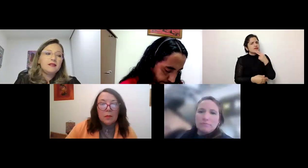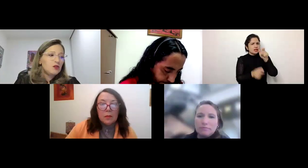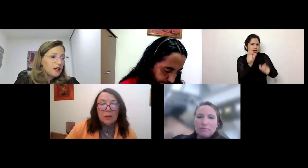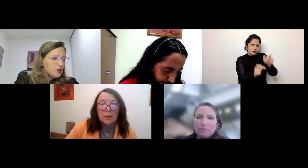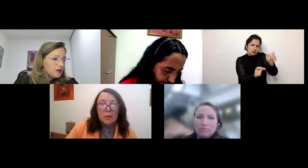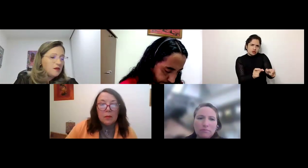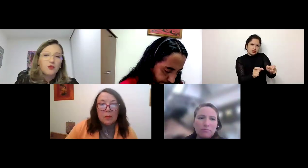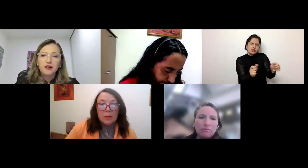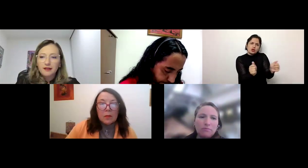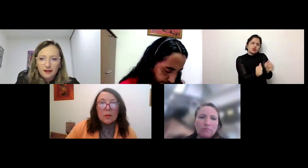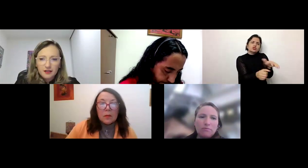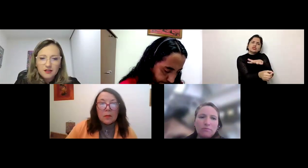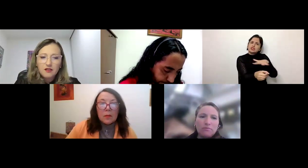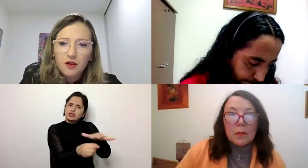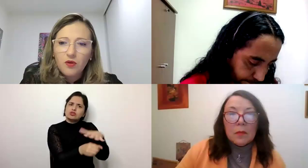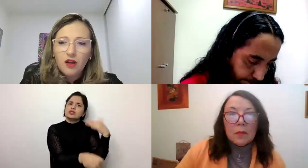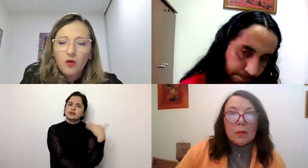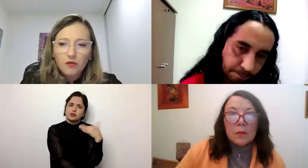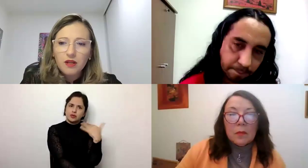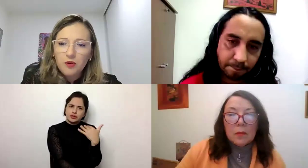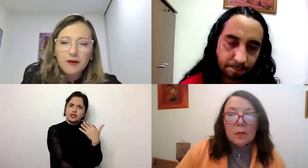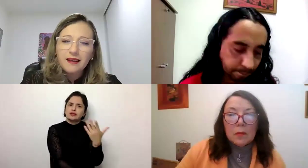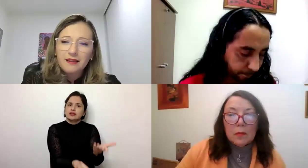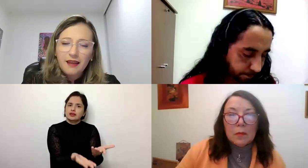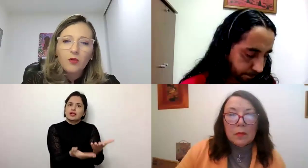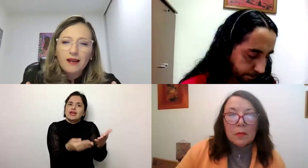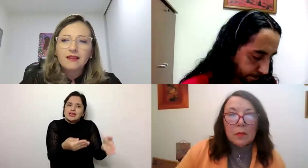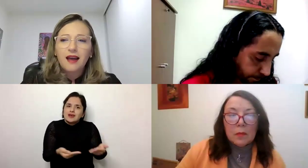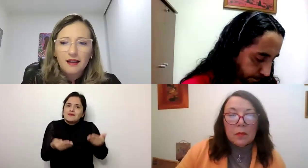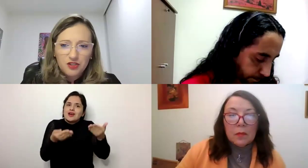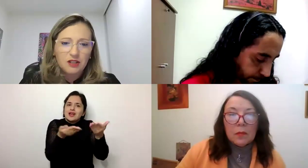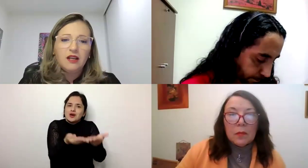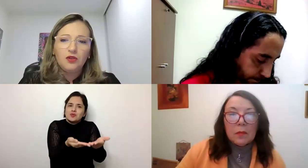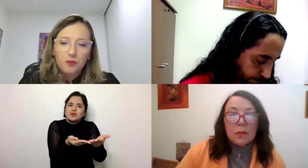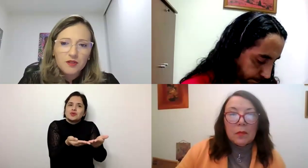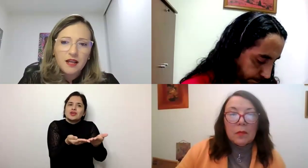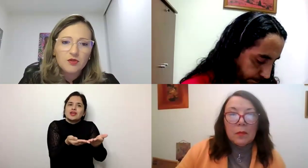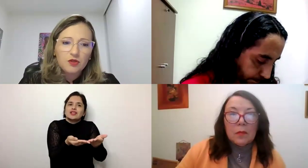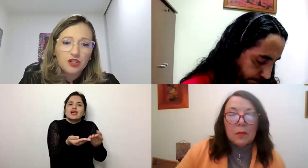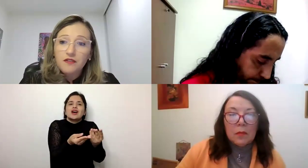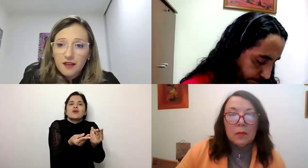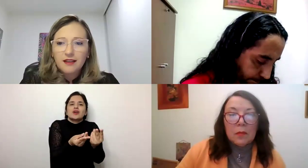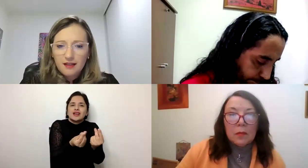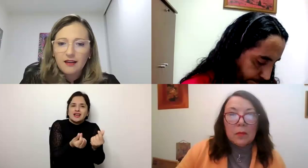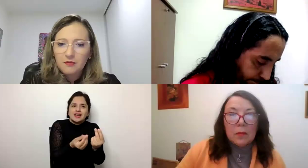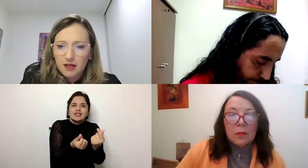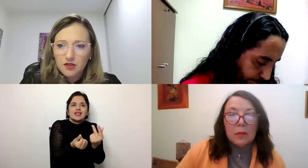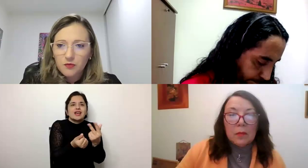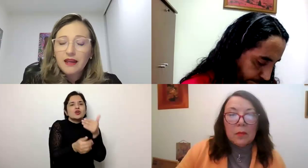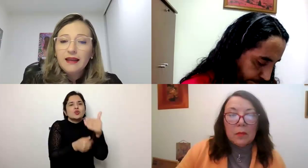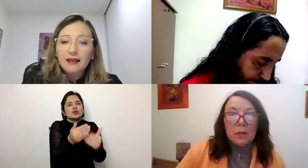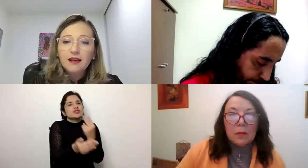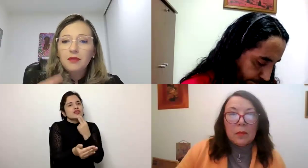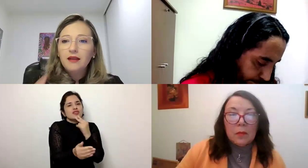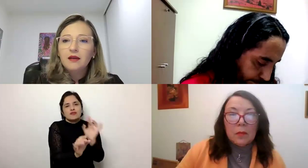situações importantes que vão contribuir para que ela tenha qualidade no processo de vida dela